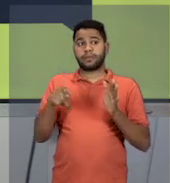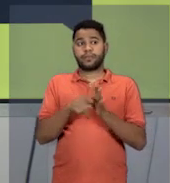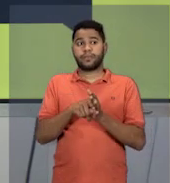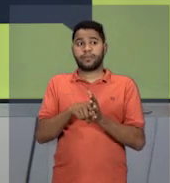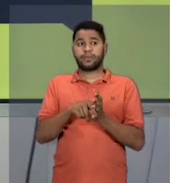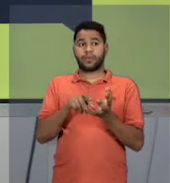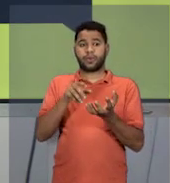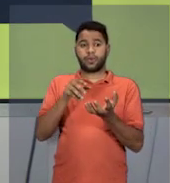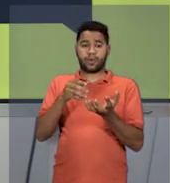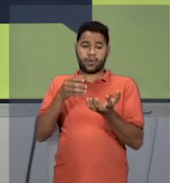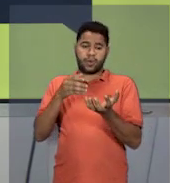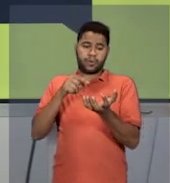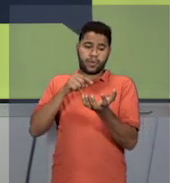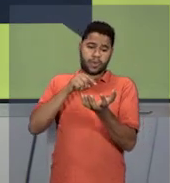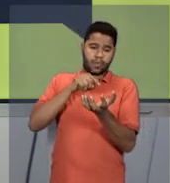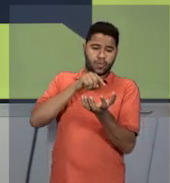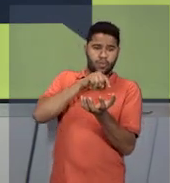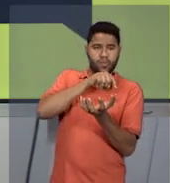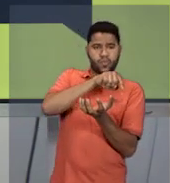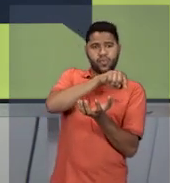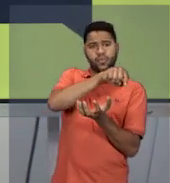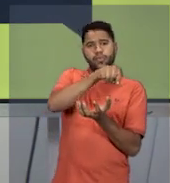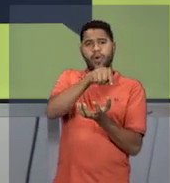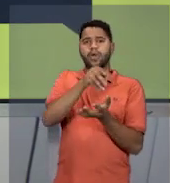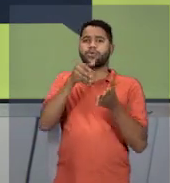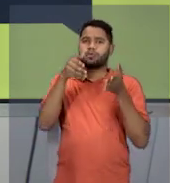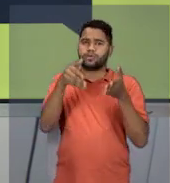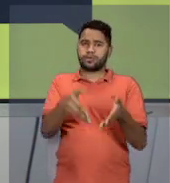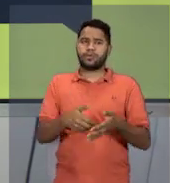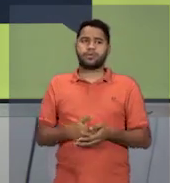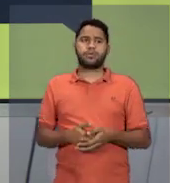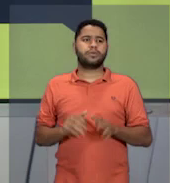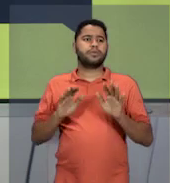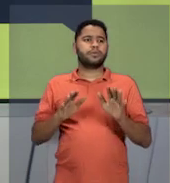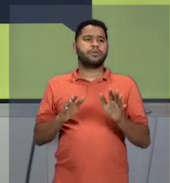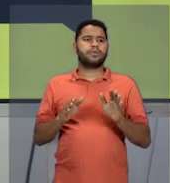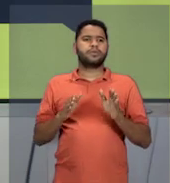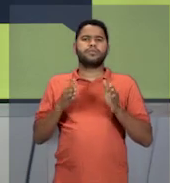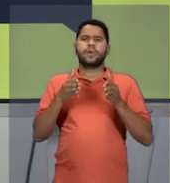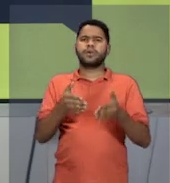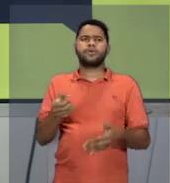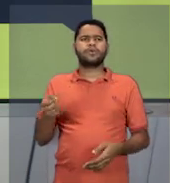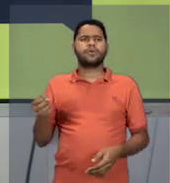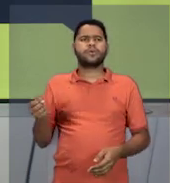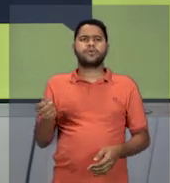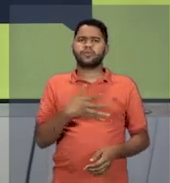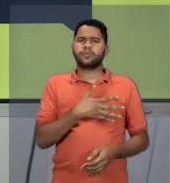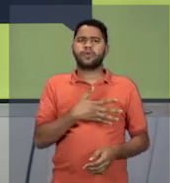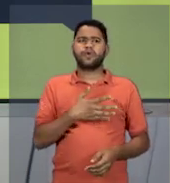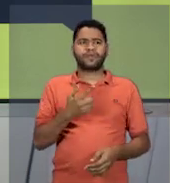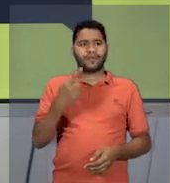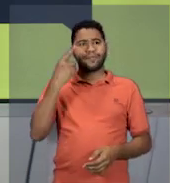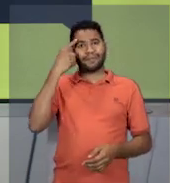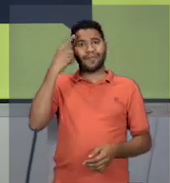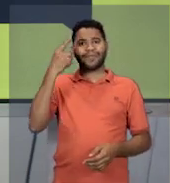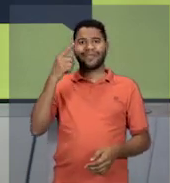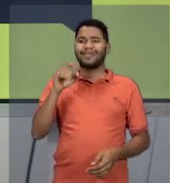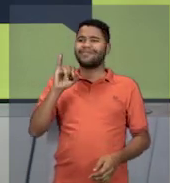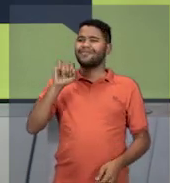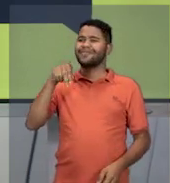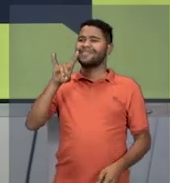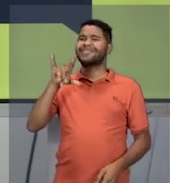pelo oeste, né, e assim chegar até as Índias. Só que ele chega no novo território, ele achando que estava na